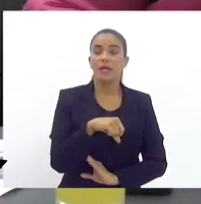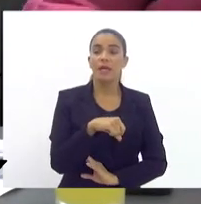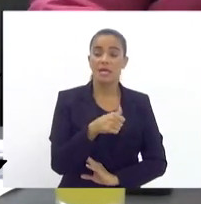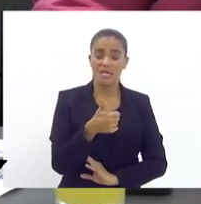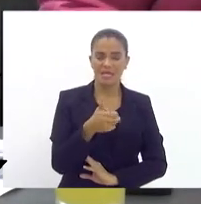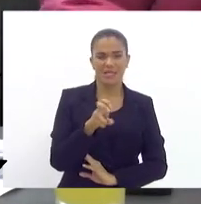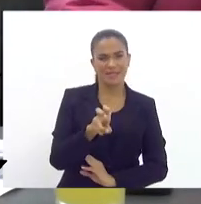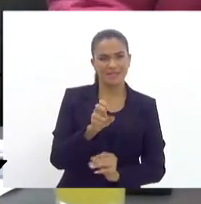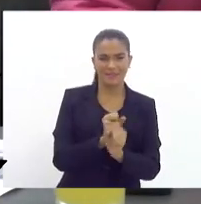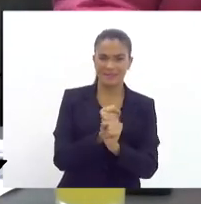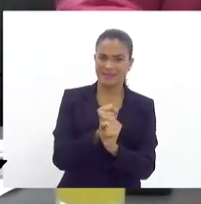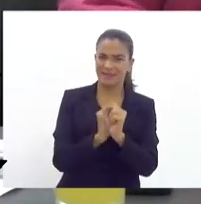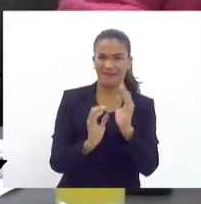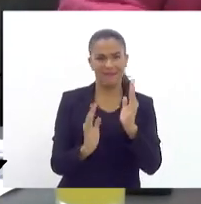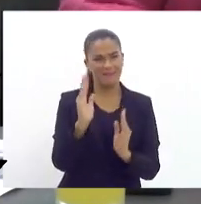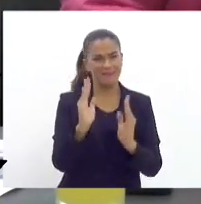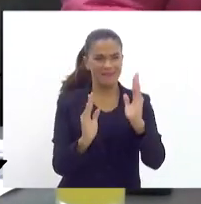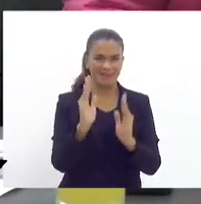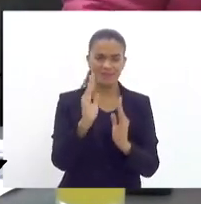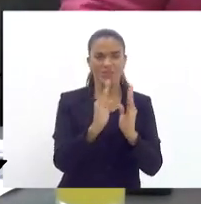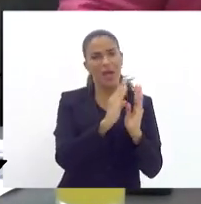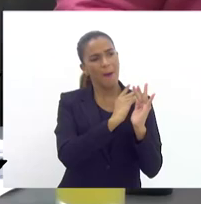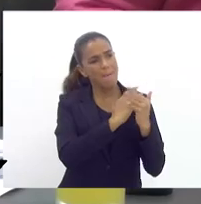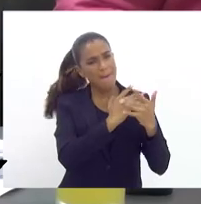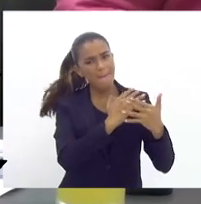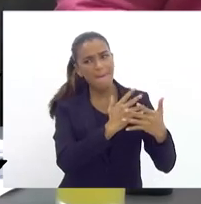15 anos, aproximadamente, se passaram.